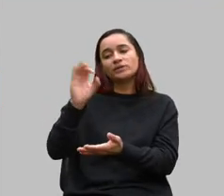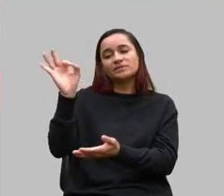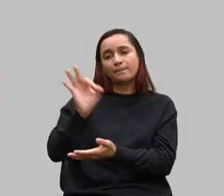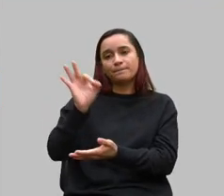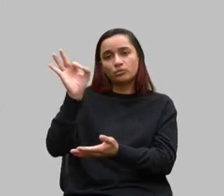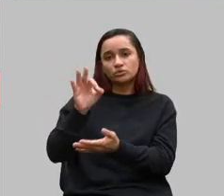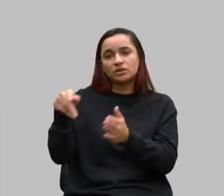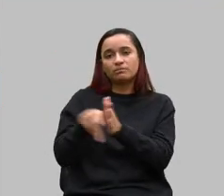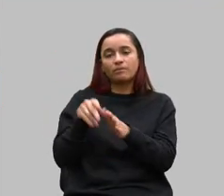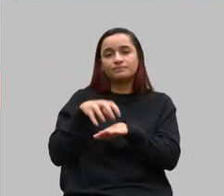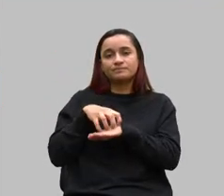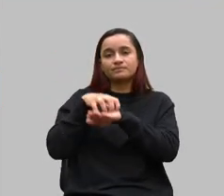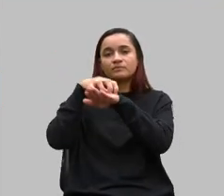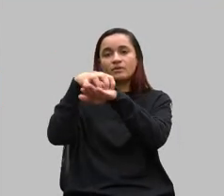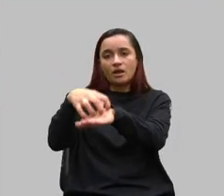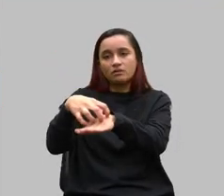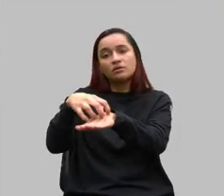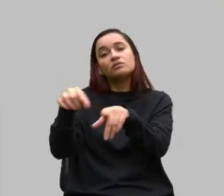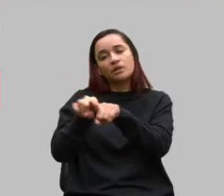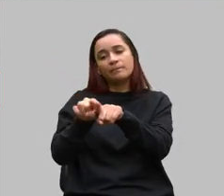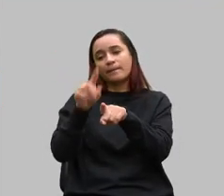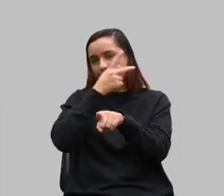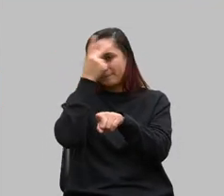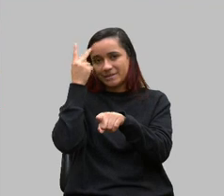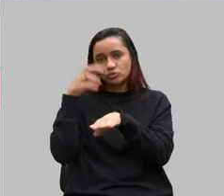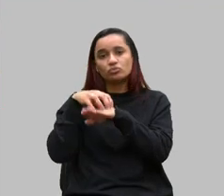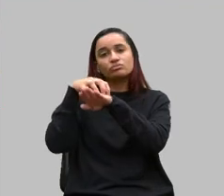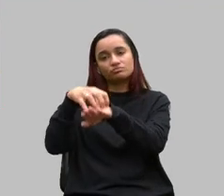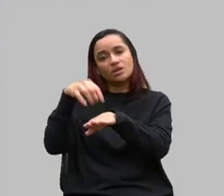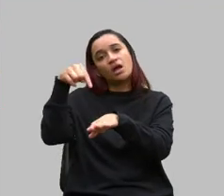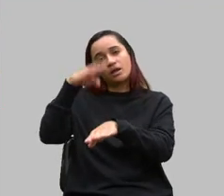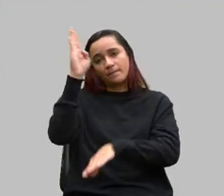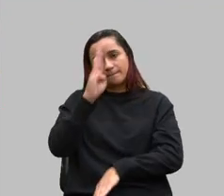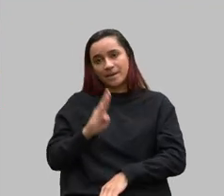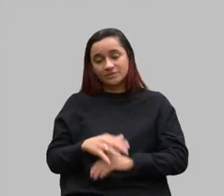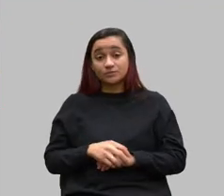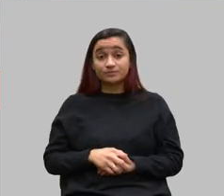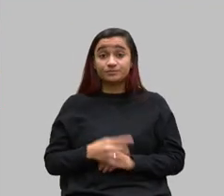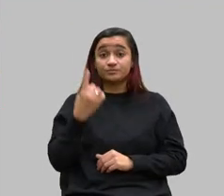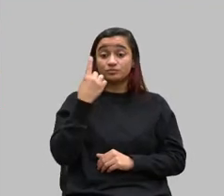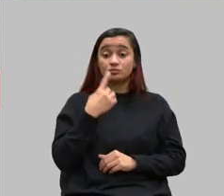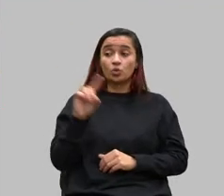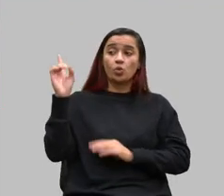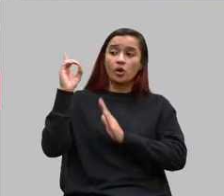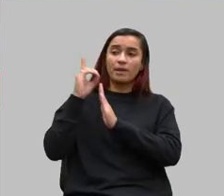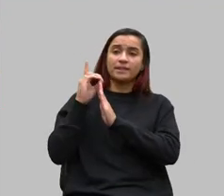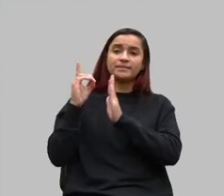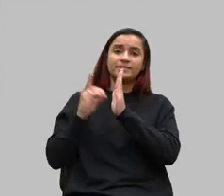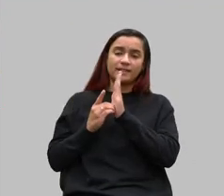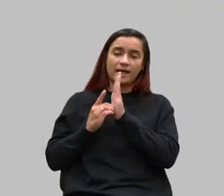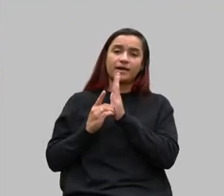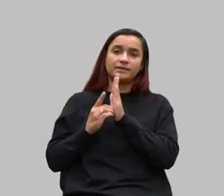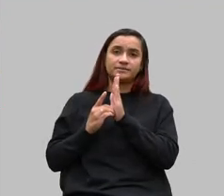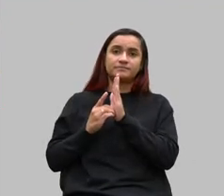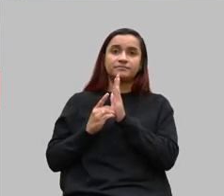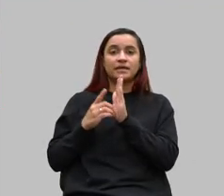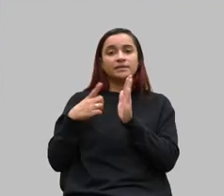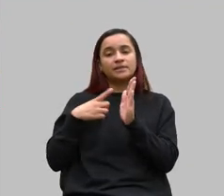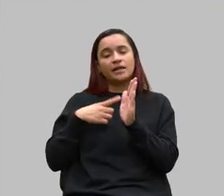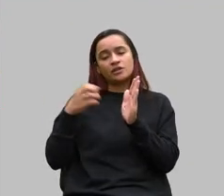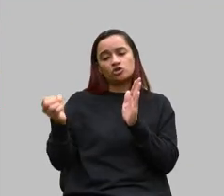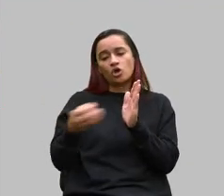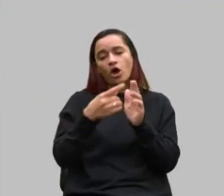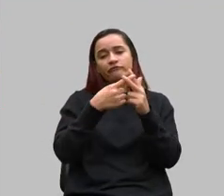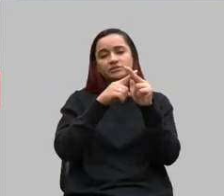cargas e passageiros no Brasil e nos nas na última década né com as novas diretrizes aí de legislação